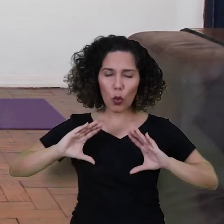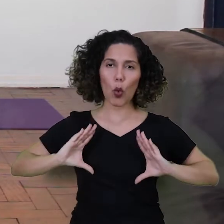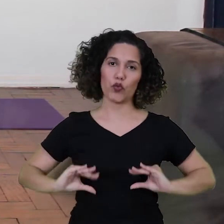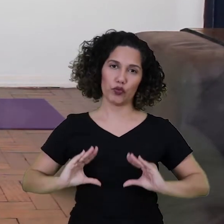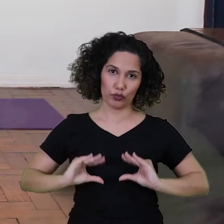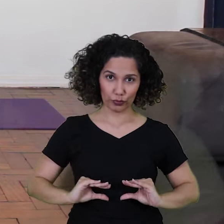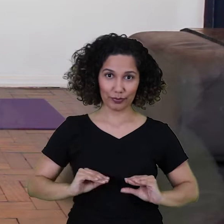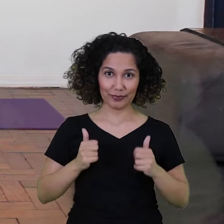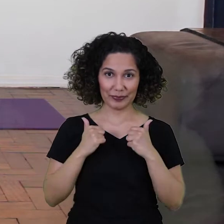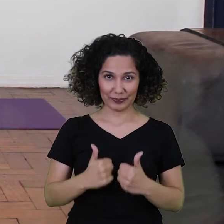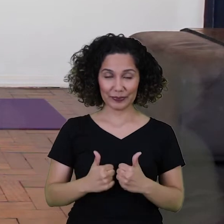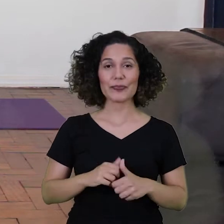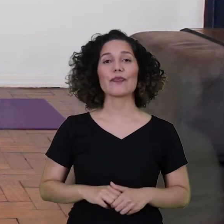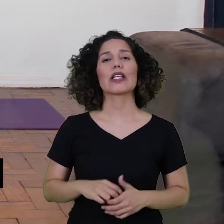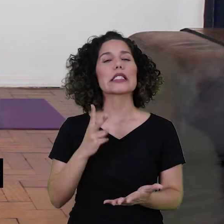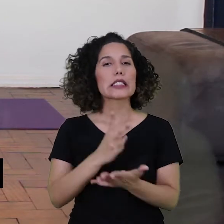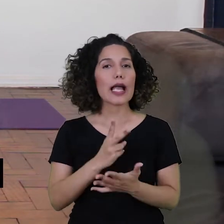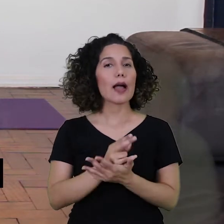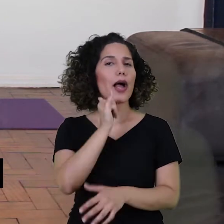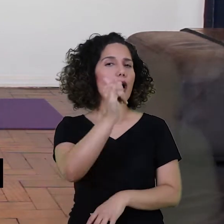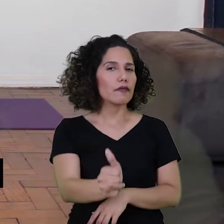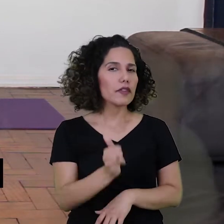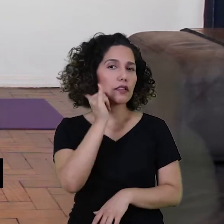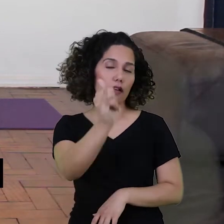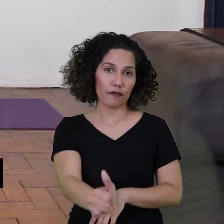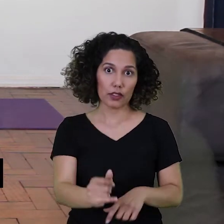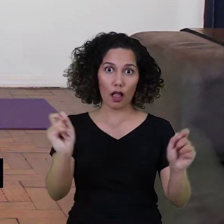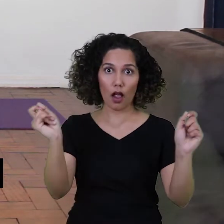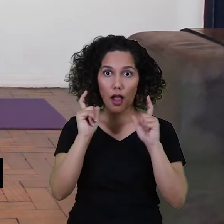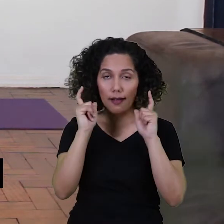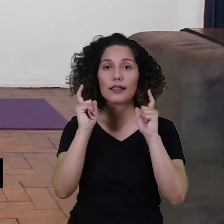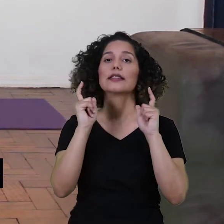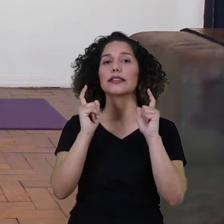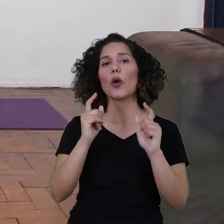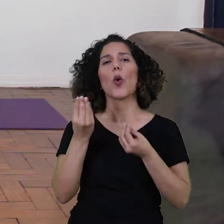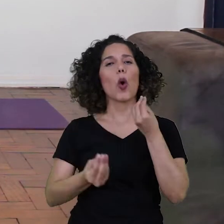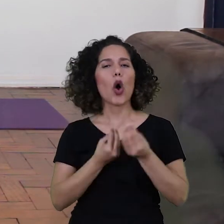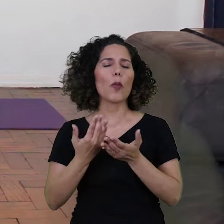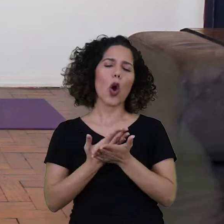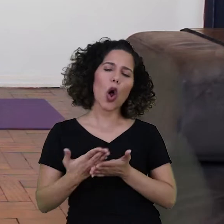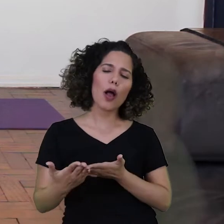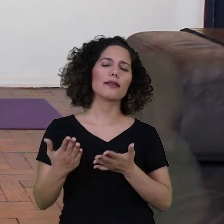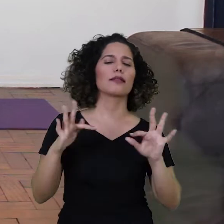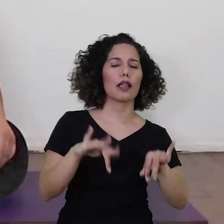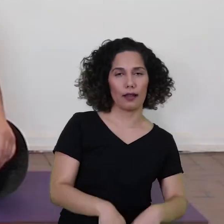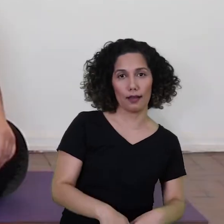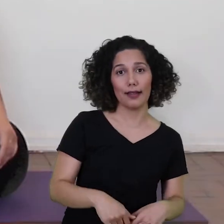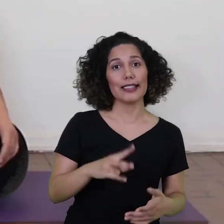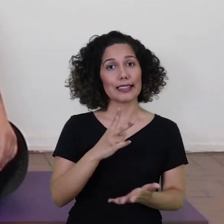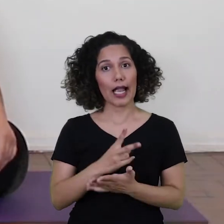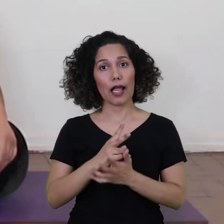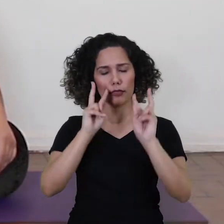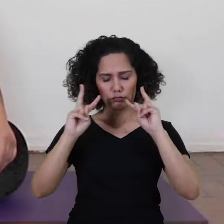máximo confortável nas posturas que eu for dar. Então eu vou sempre alertar vocês sobre isso, sempre alertar de como entrar e sair das posturas,